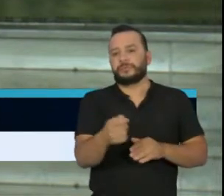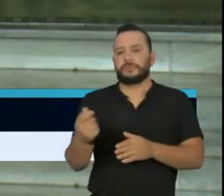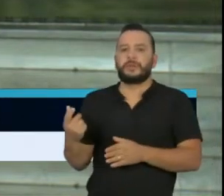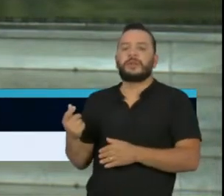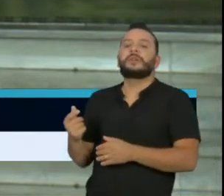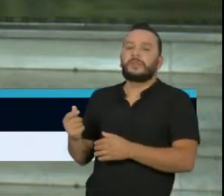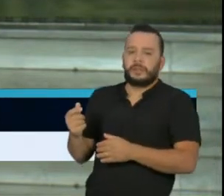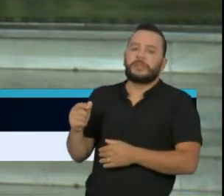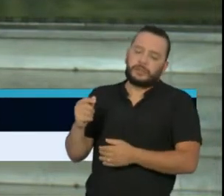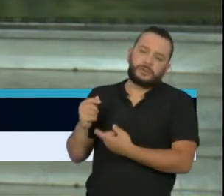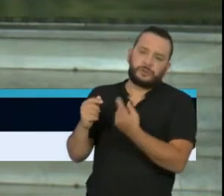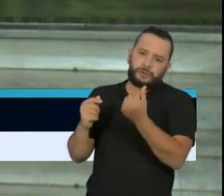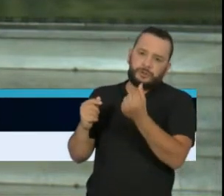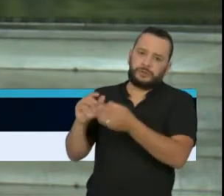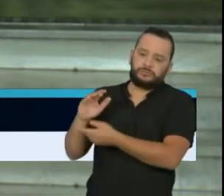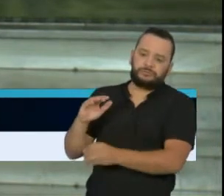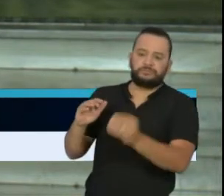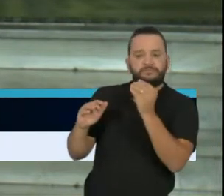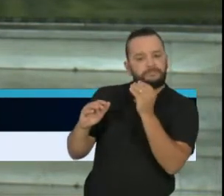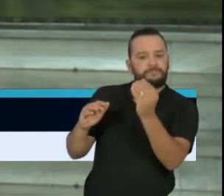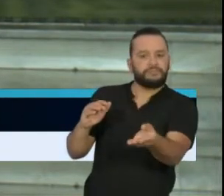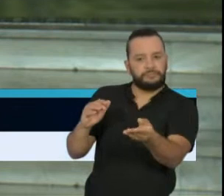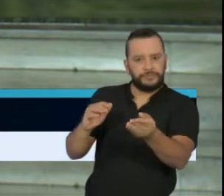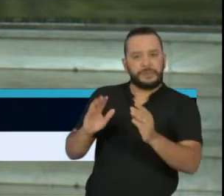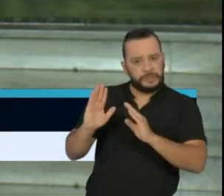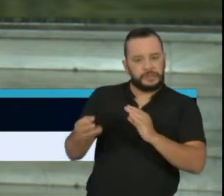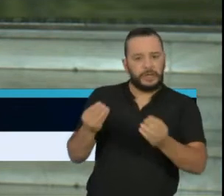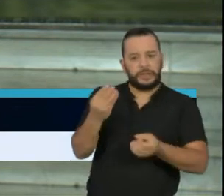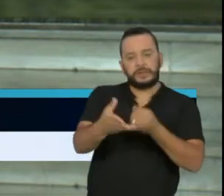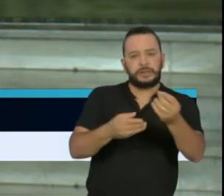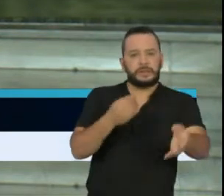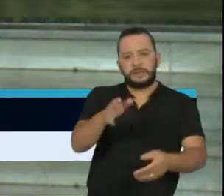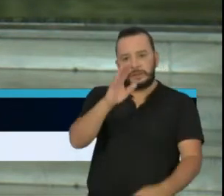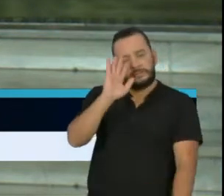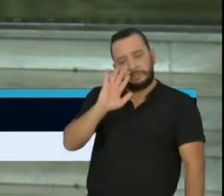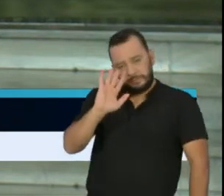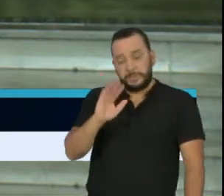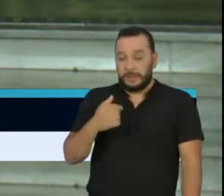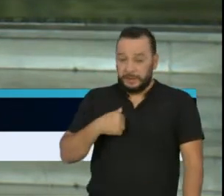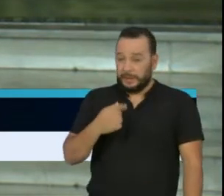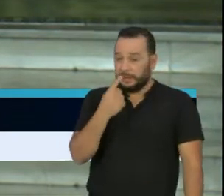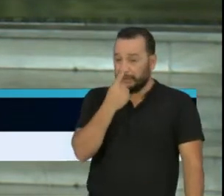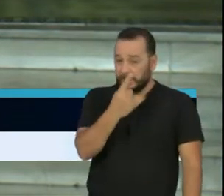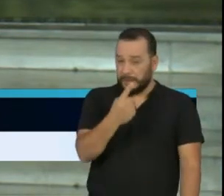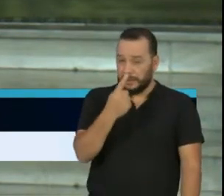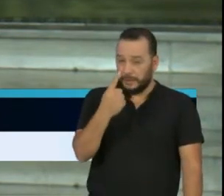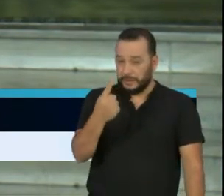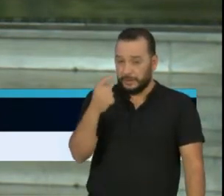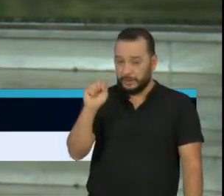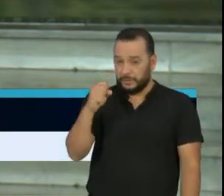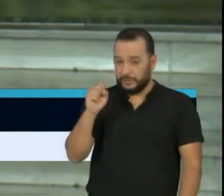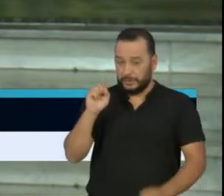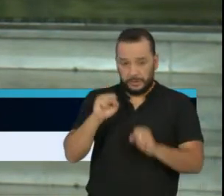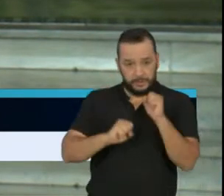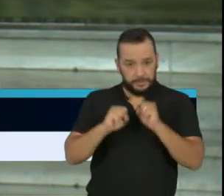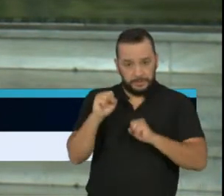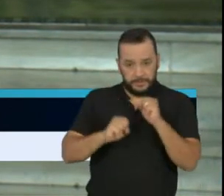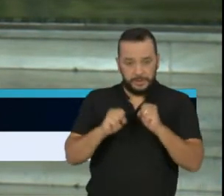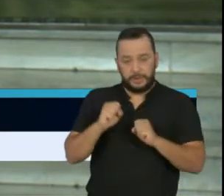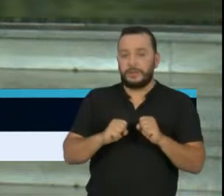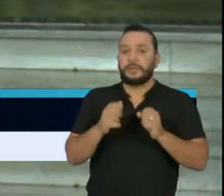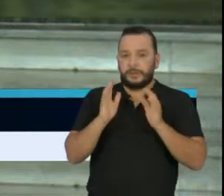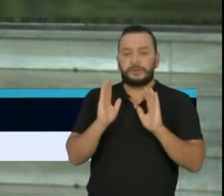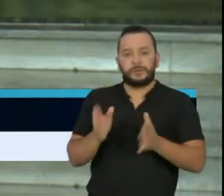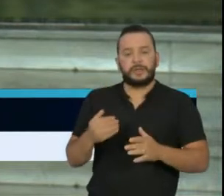quem mais precisa. Quero agradecer às 118 empresas que fizeram doações no Grupo